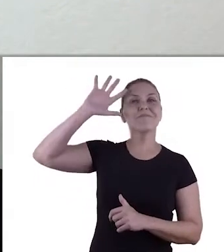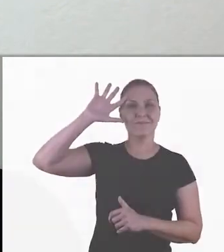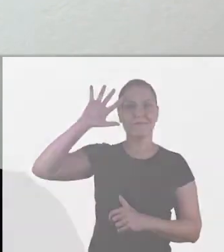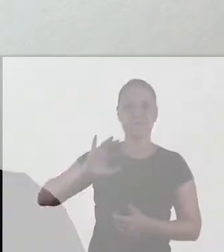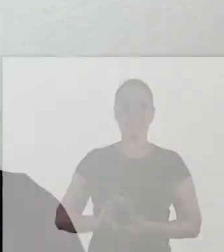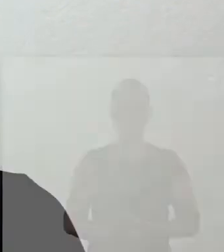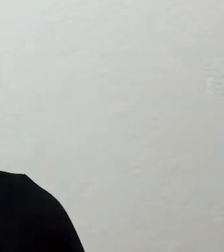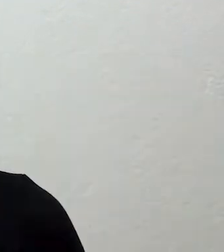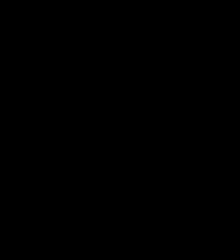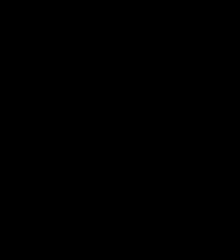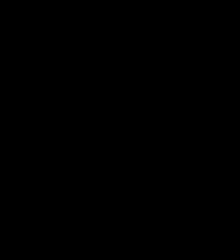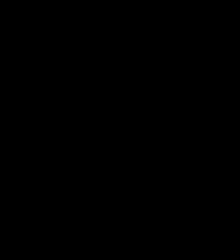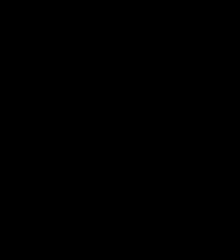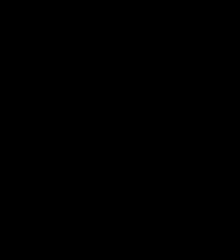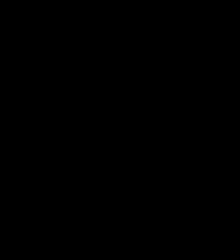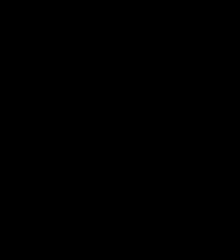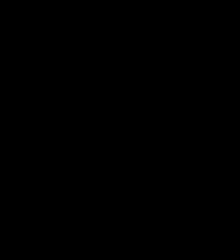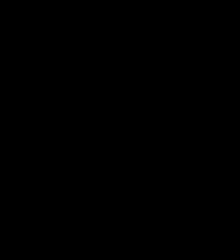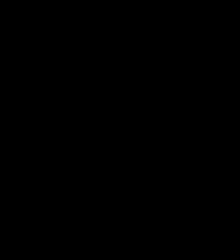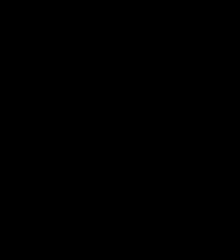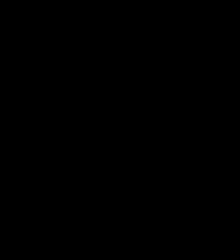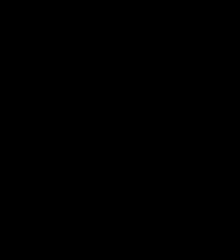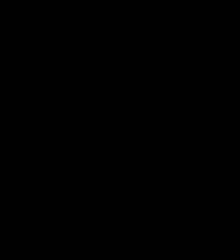são imagéticas.